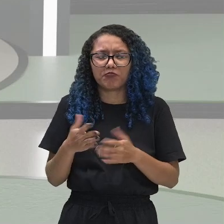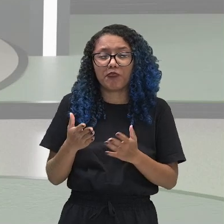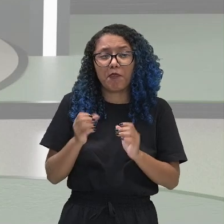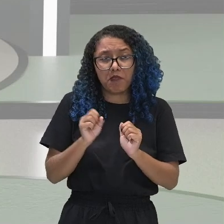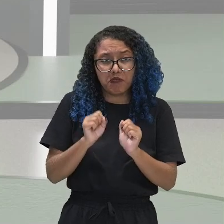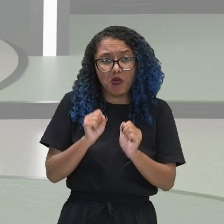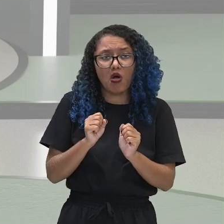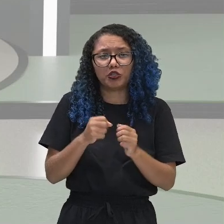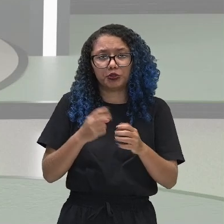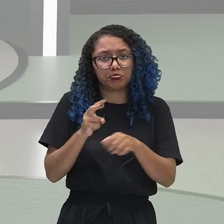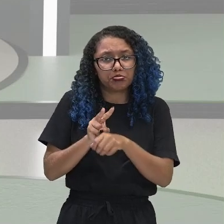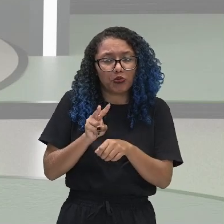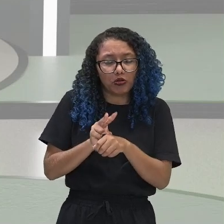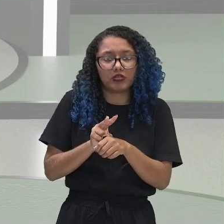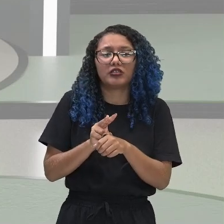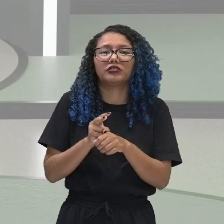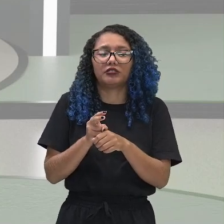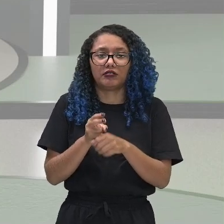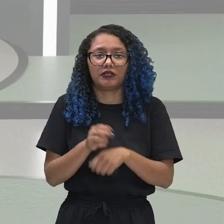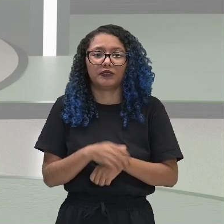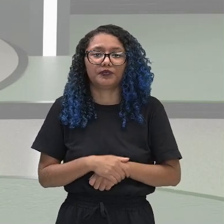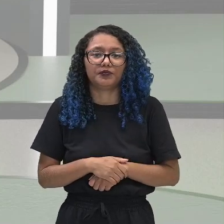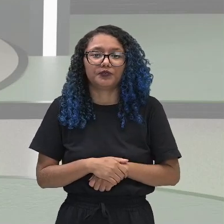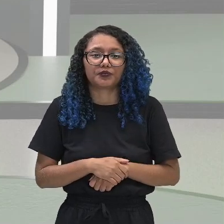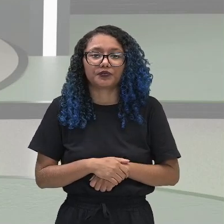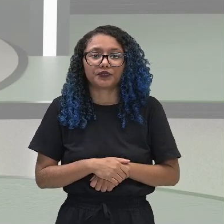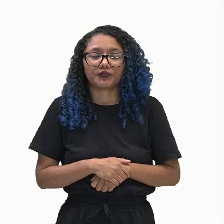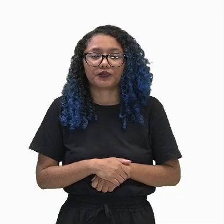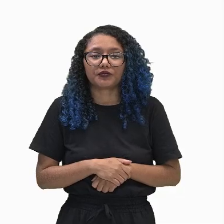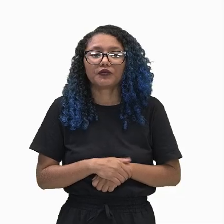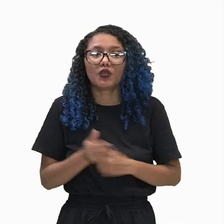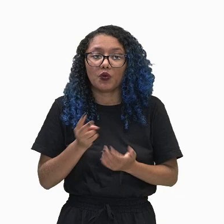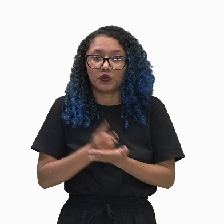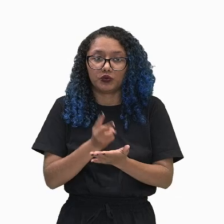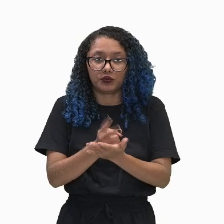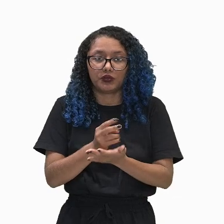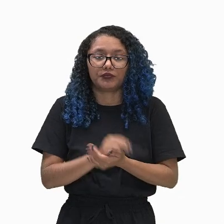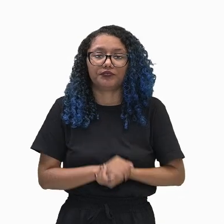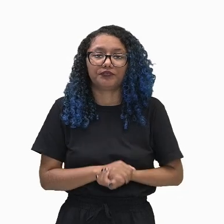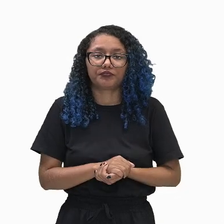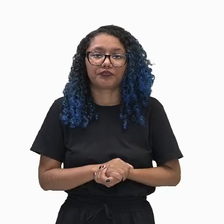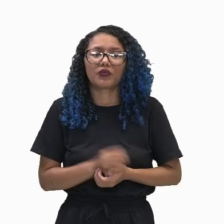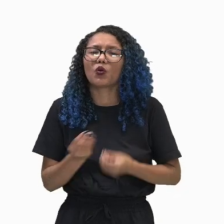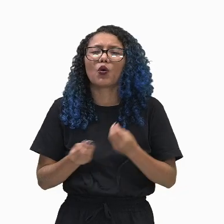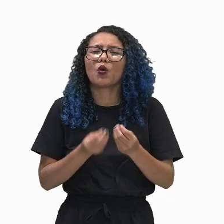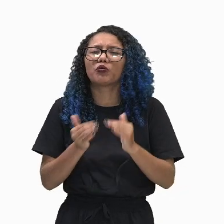dar continuidade aí falando um pouquinho sobre a formação dela, né? A formação da